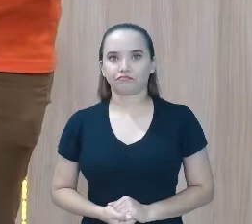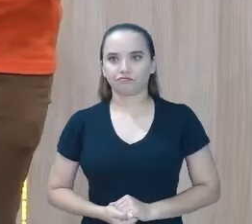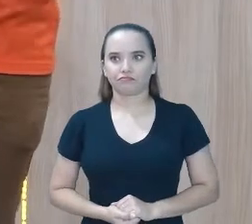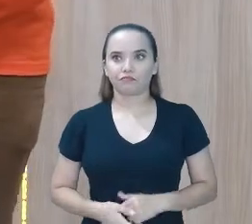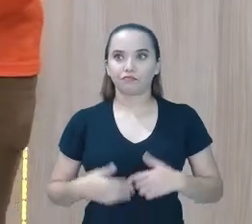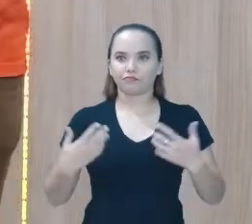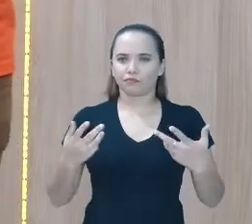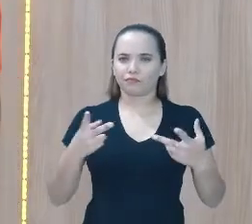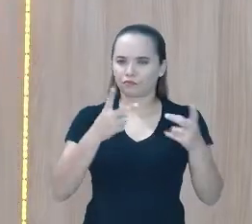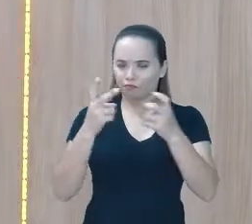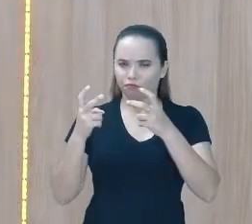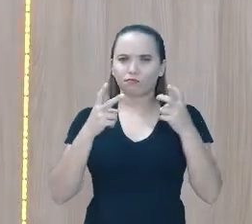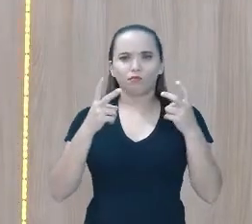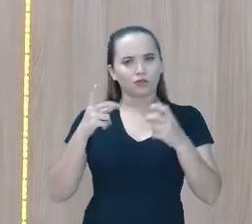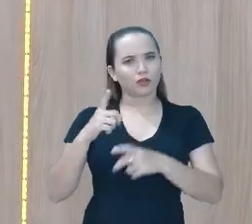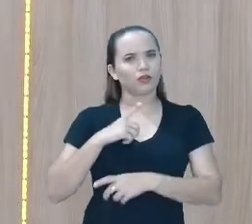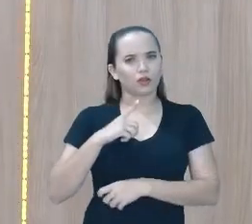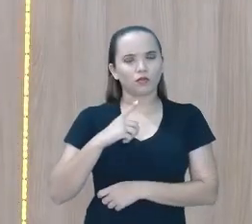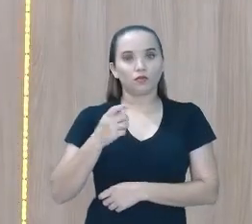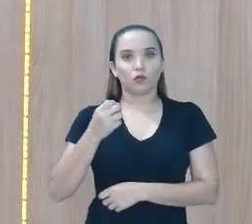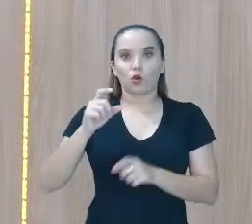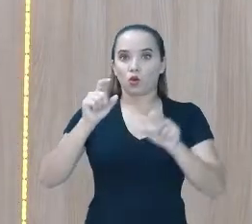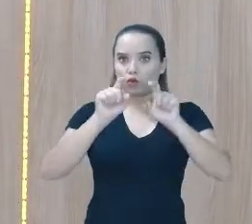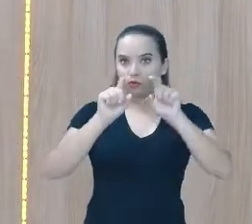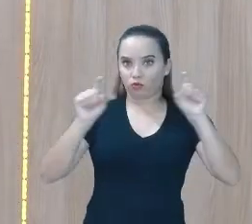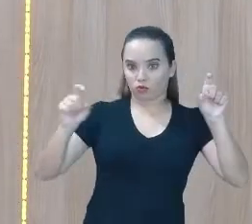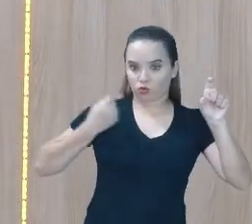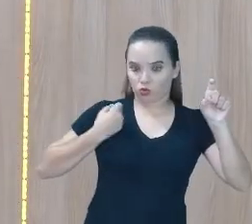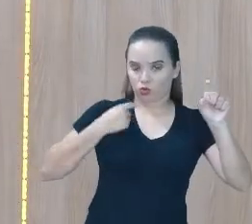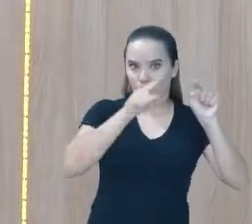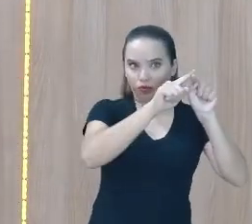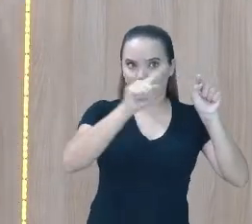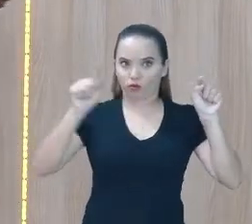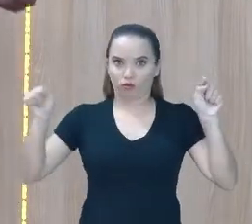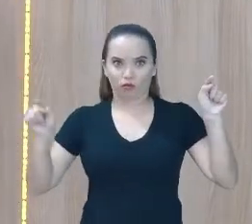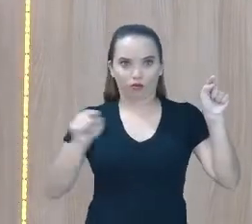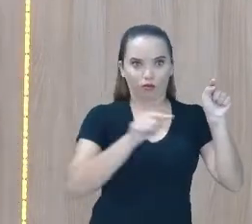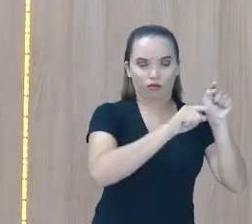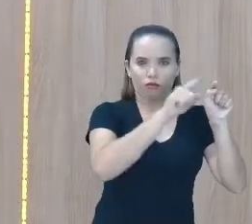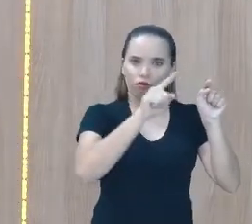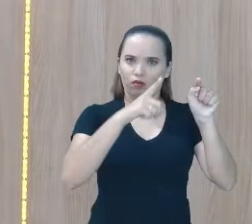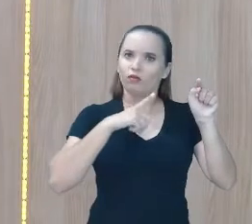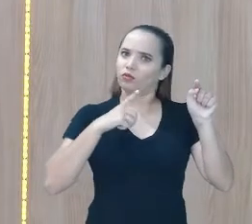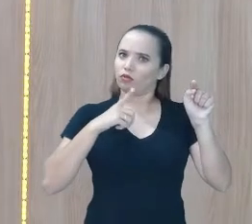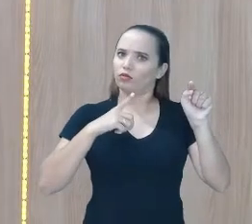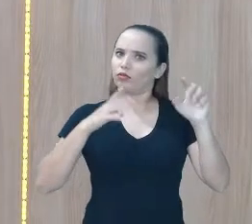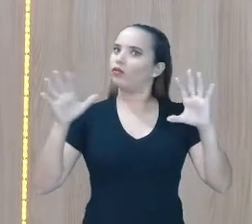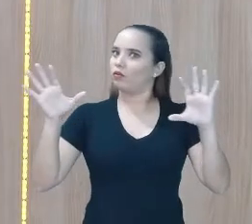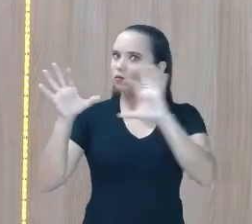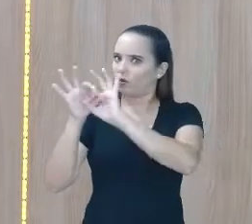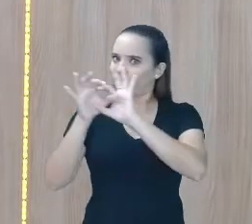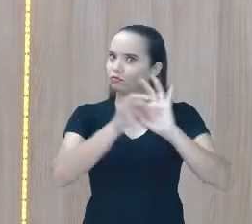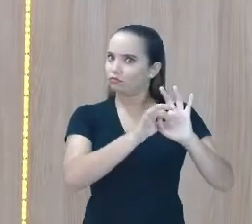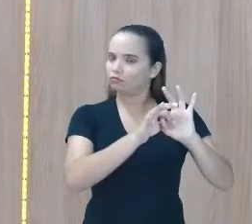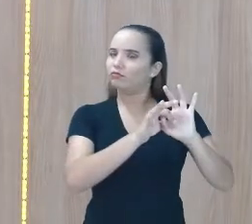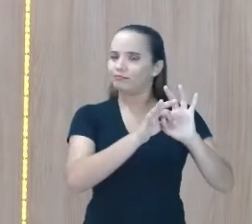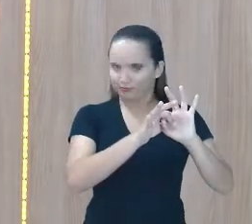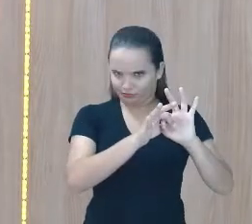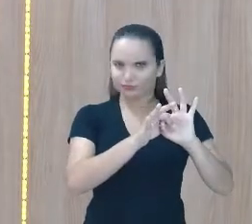que esses números que a gente está circulando aqui, falando para você, tem uma certa lógica, né? Então, se eu pedir para